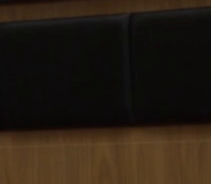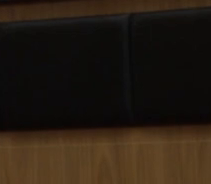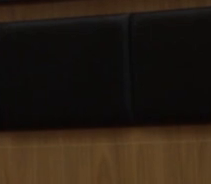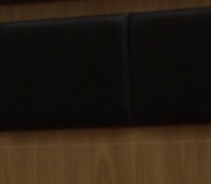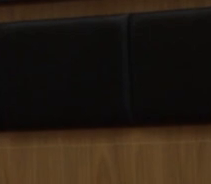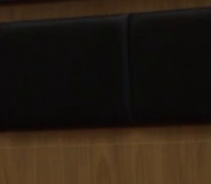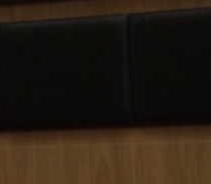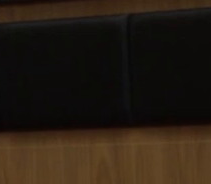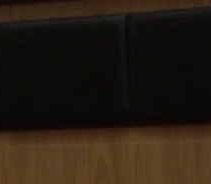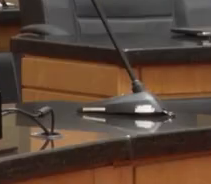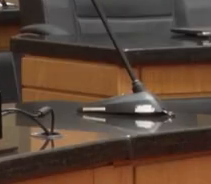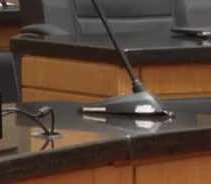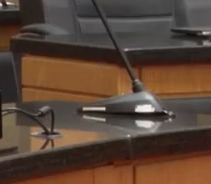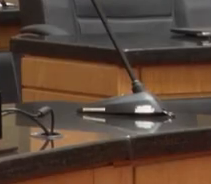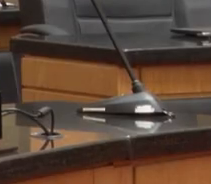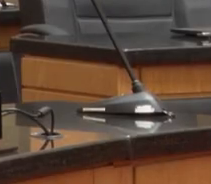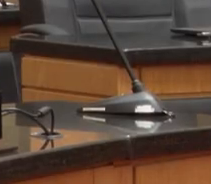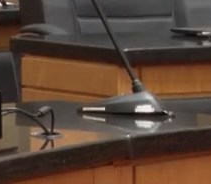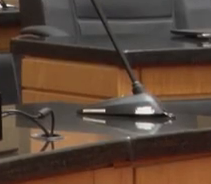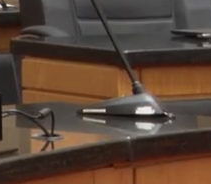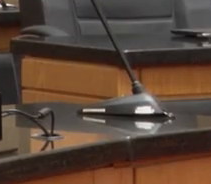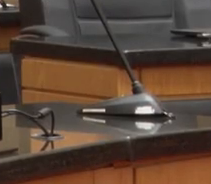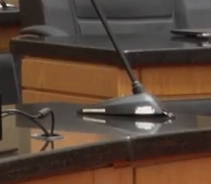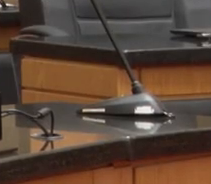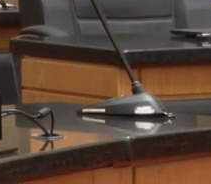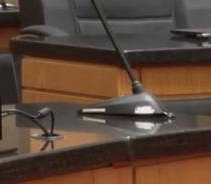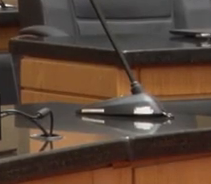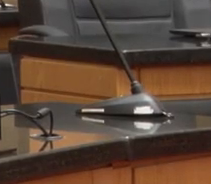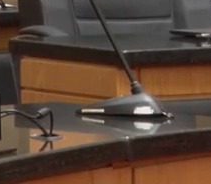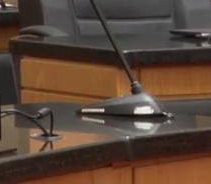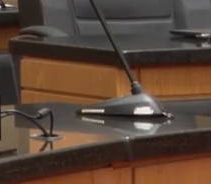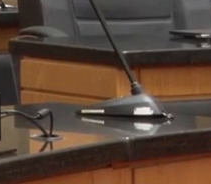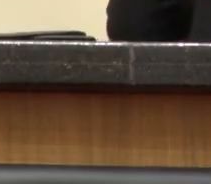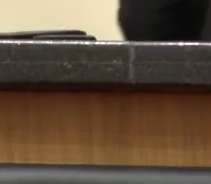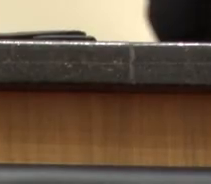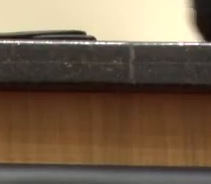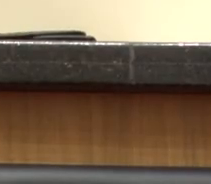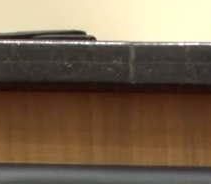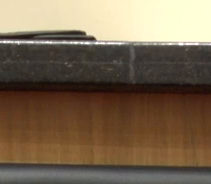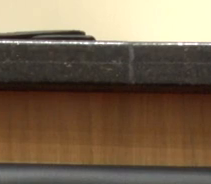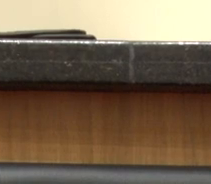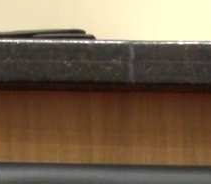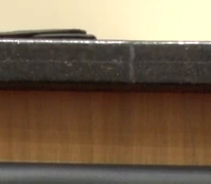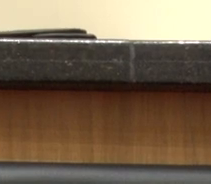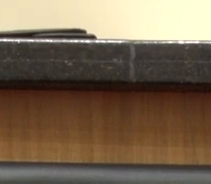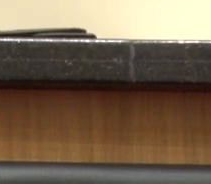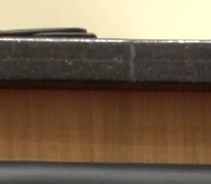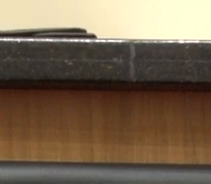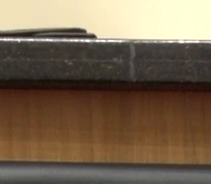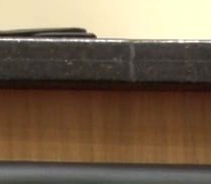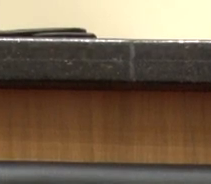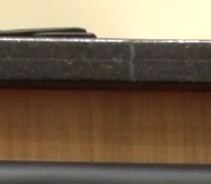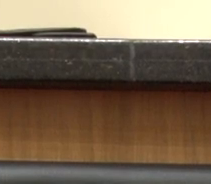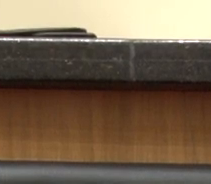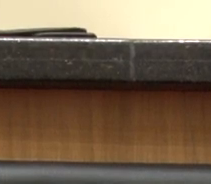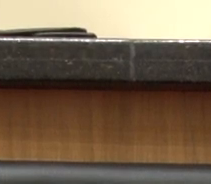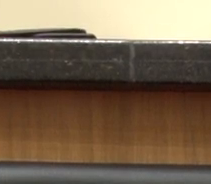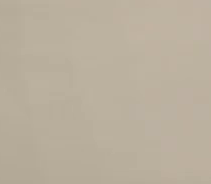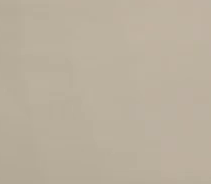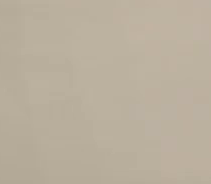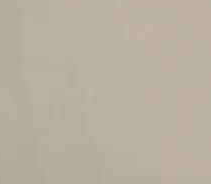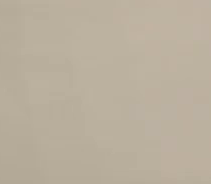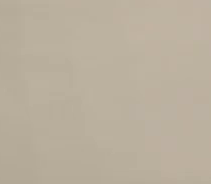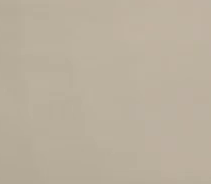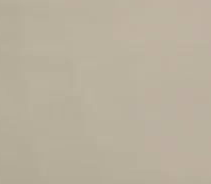na sessão ordinária desta terça-feira a questão do Marco temporal que está em julgamento pelo Supremo Tribunal Federal foi tema de